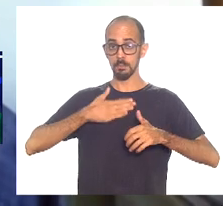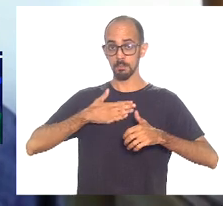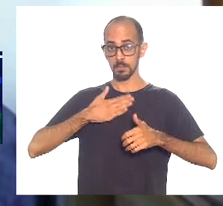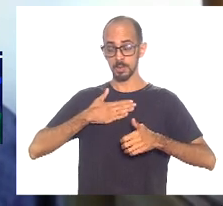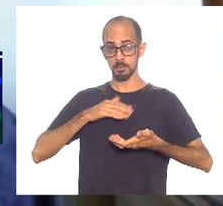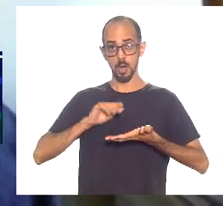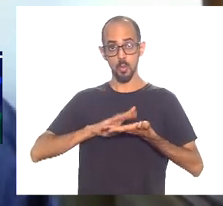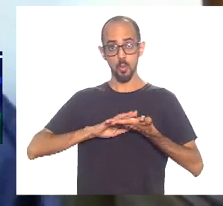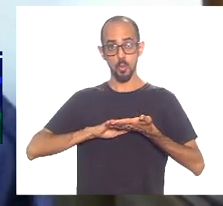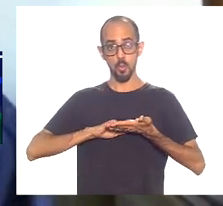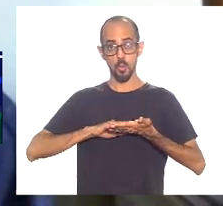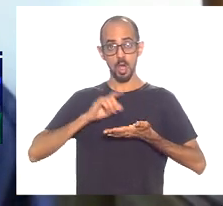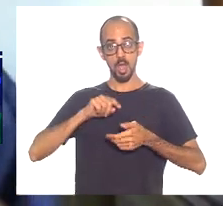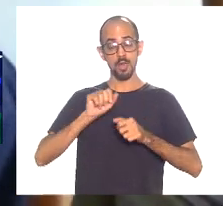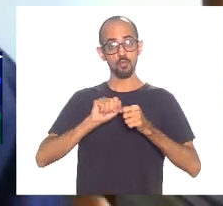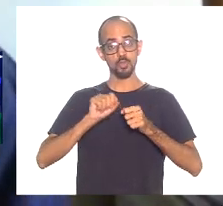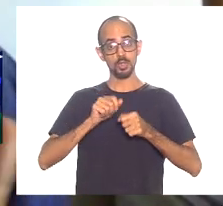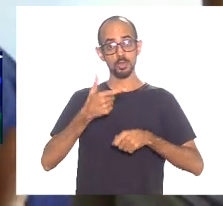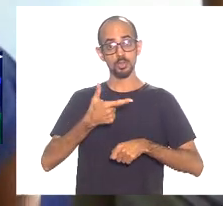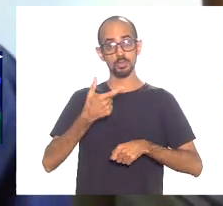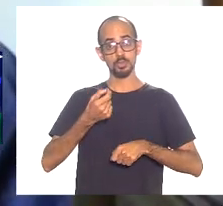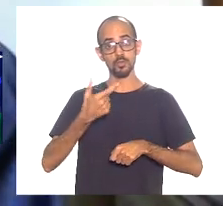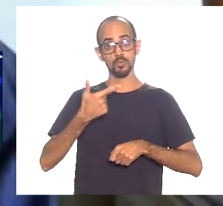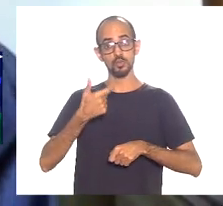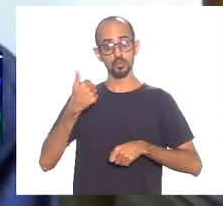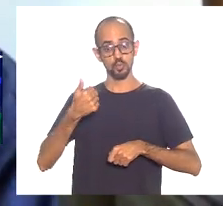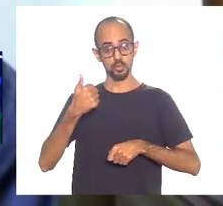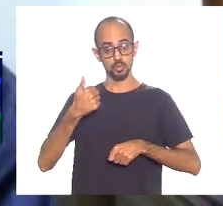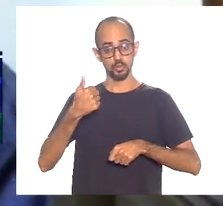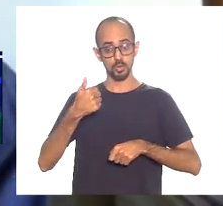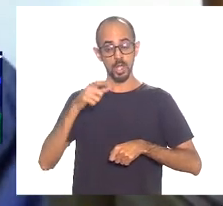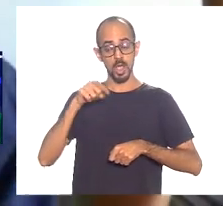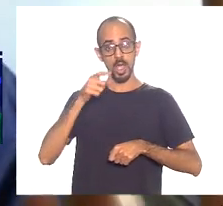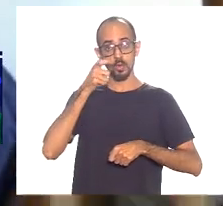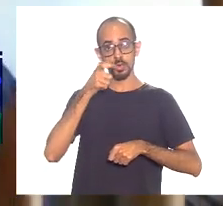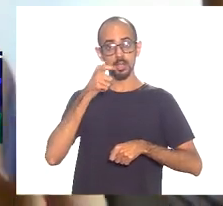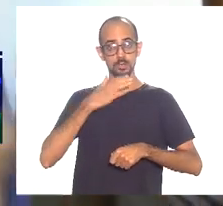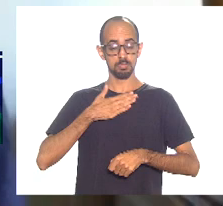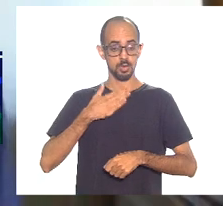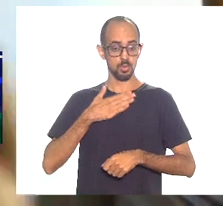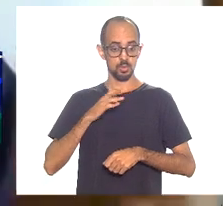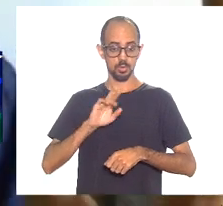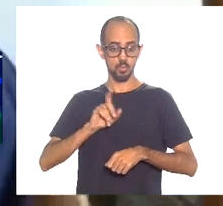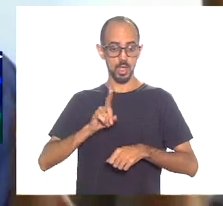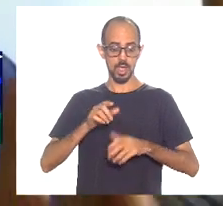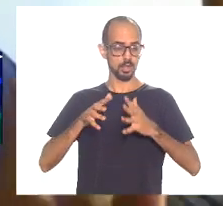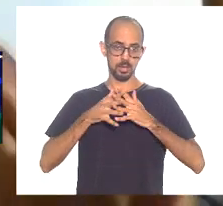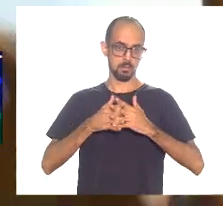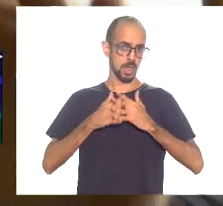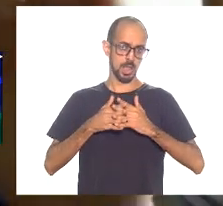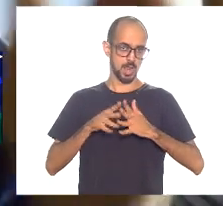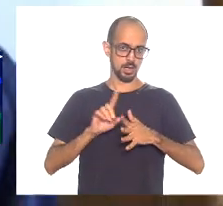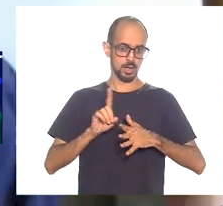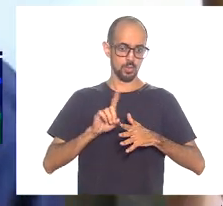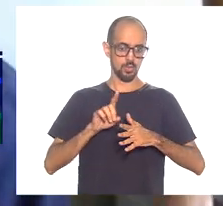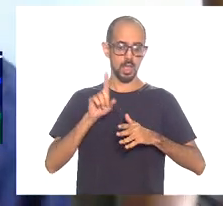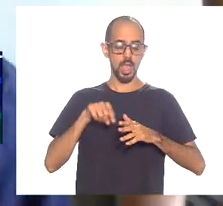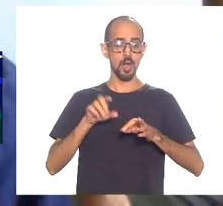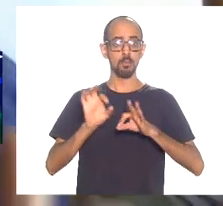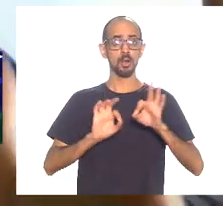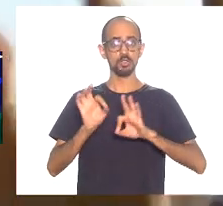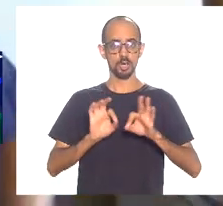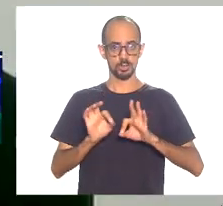realizadas no ano de 2021 de satanás para essa intenção eu tomo só eu não tô atrapalhando o projeto é